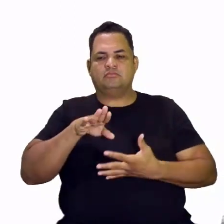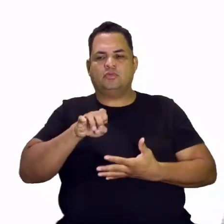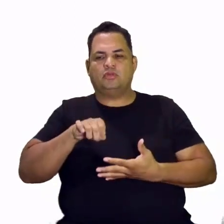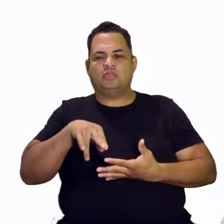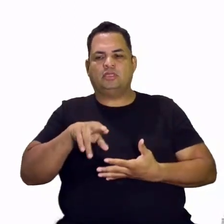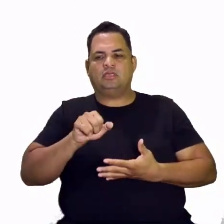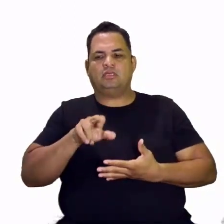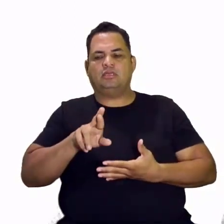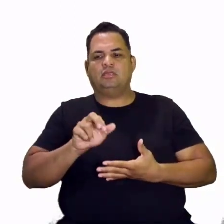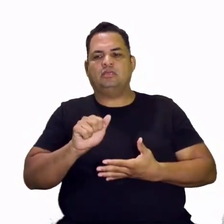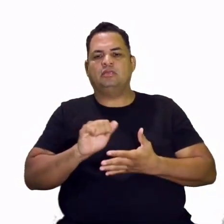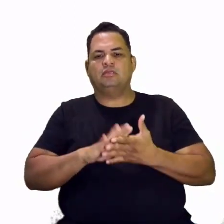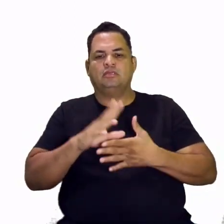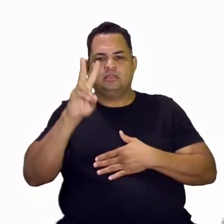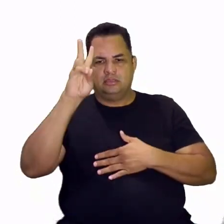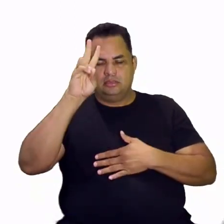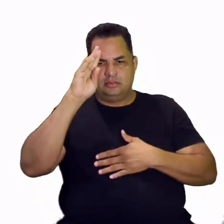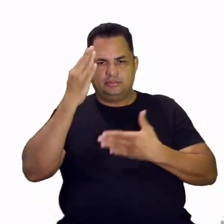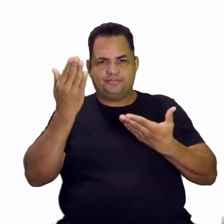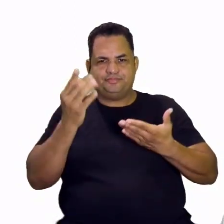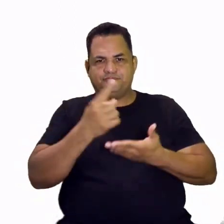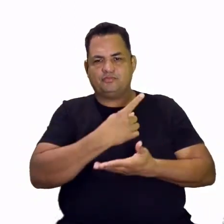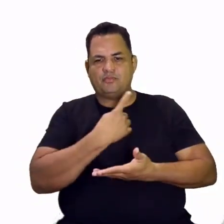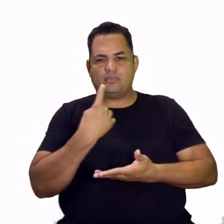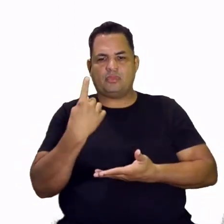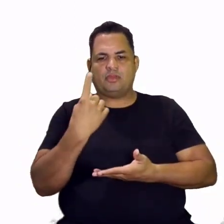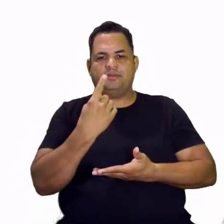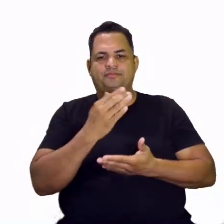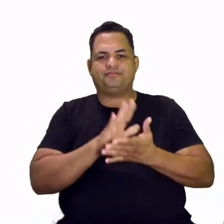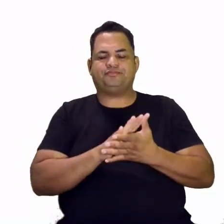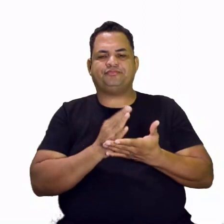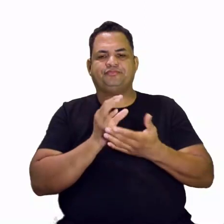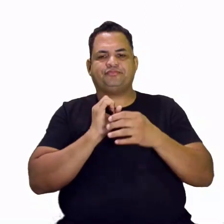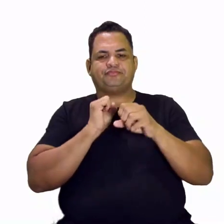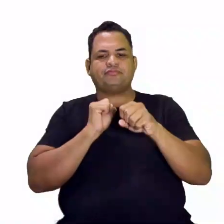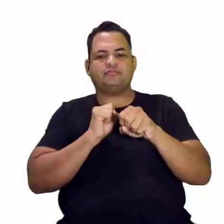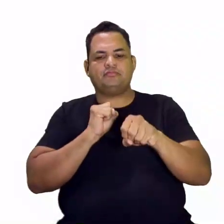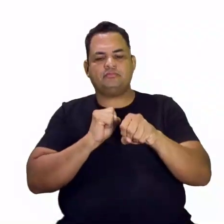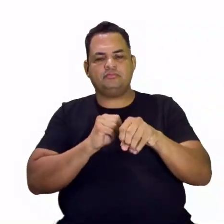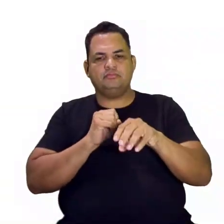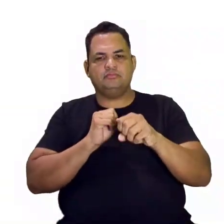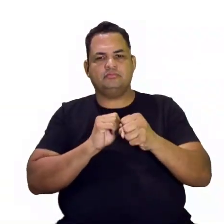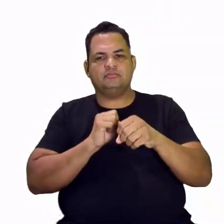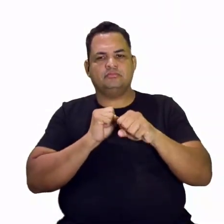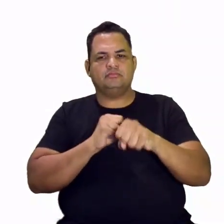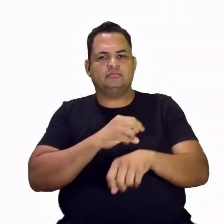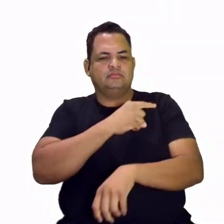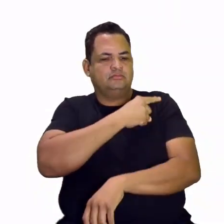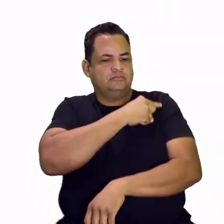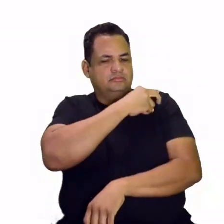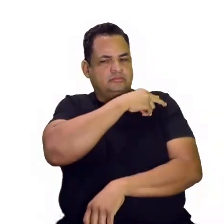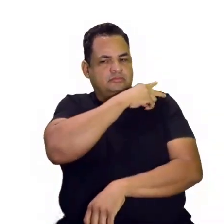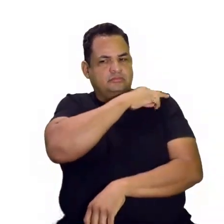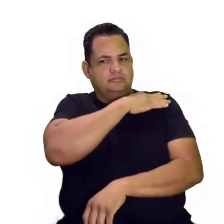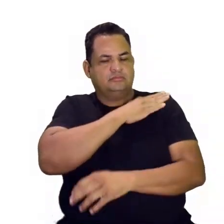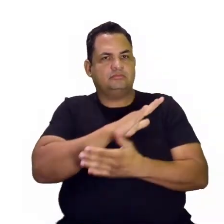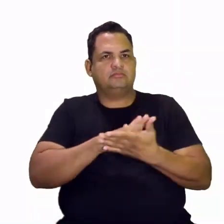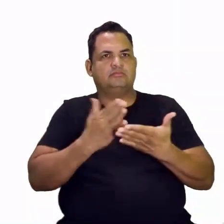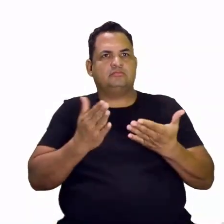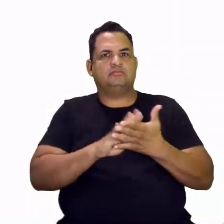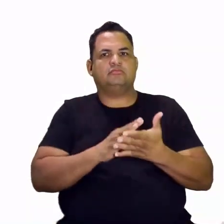Vocês lembram desse reino, não é? Nós lá no ensino fundamental, nós sabemos dentro do conteúdo